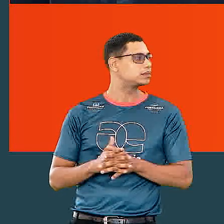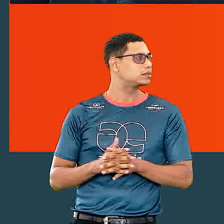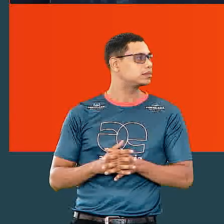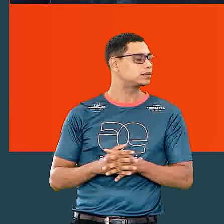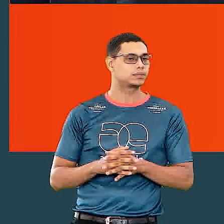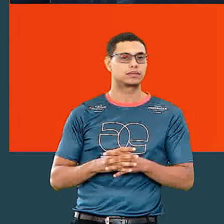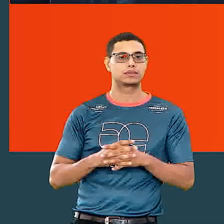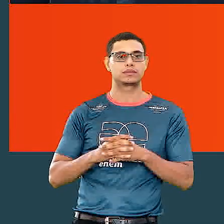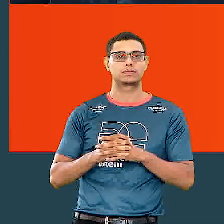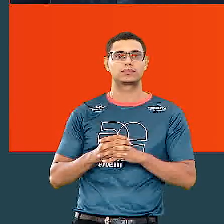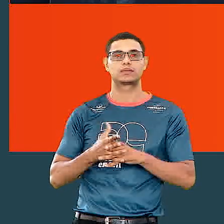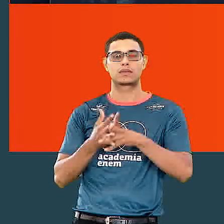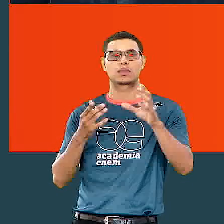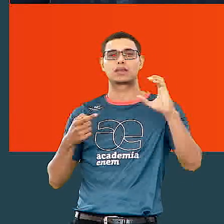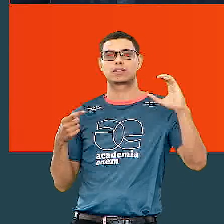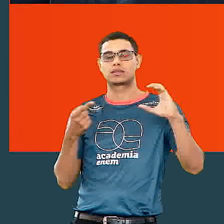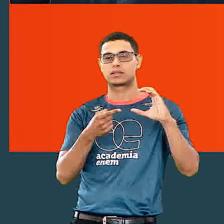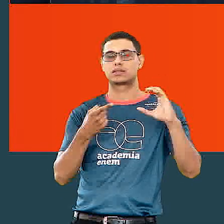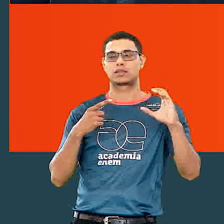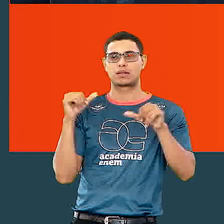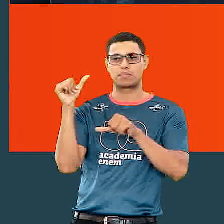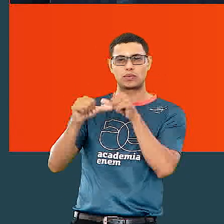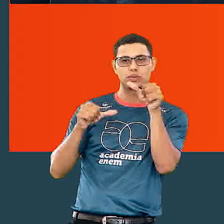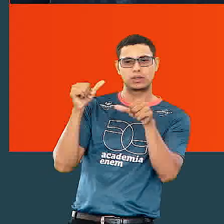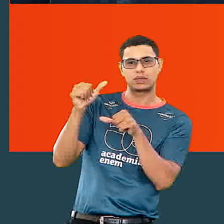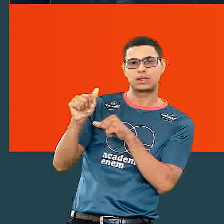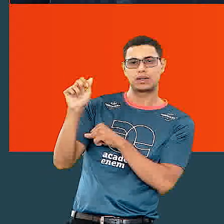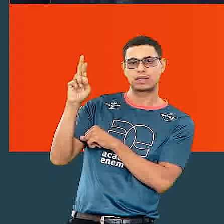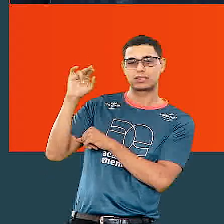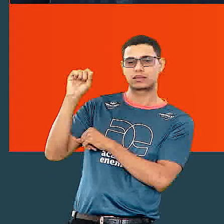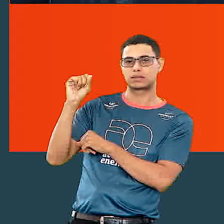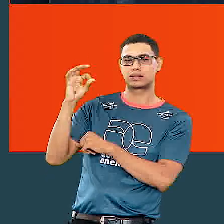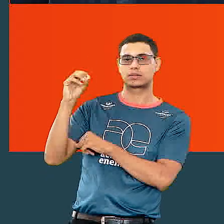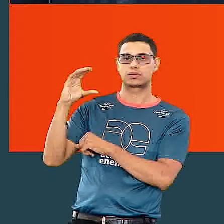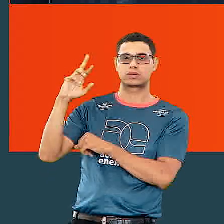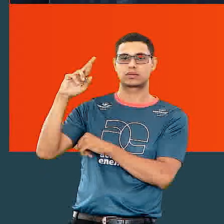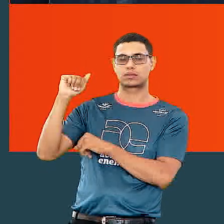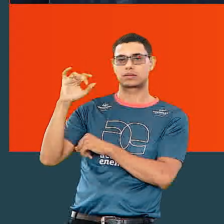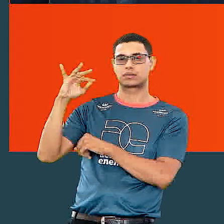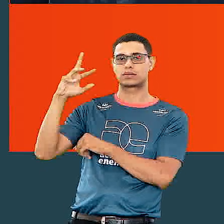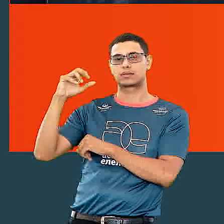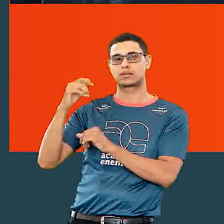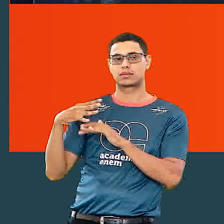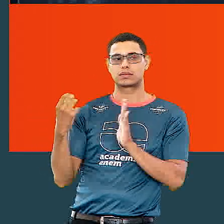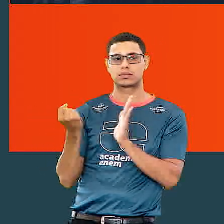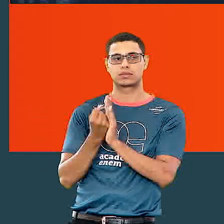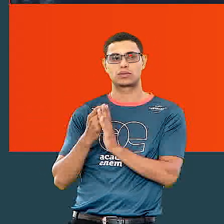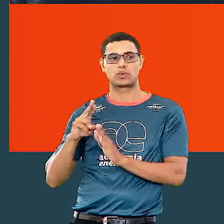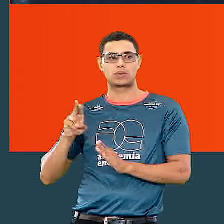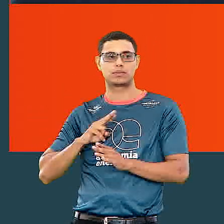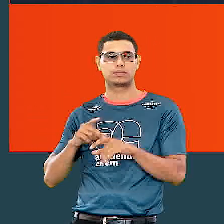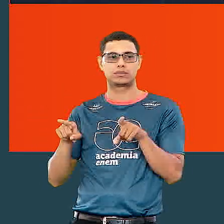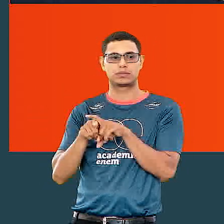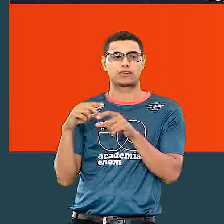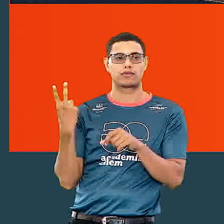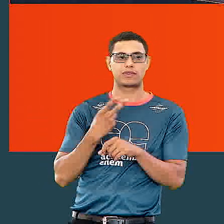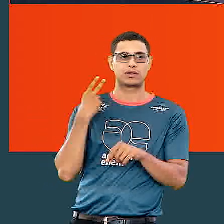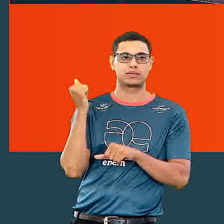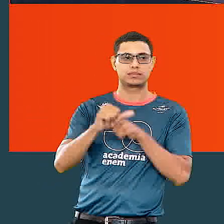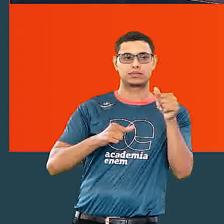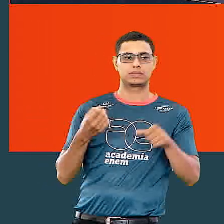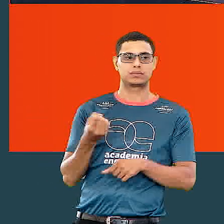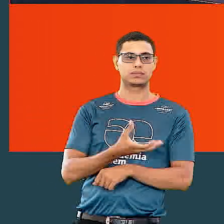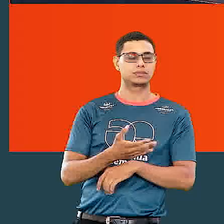C. Reforma aristocrática. Marcada pela adequação dos nobres aos valores modernos, tais como o princípio do